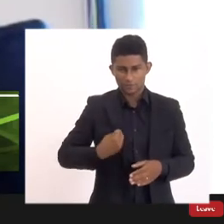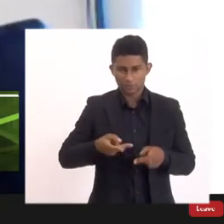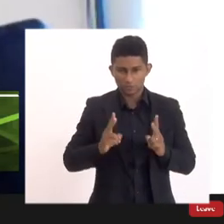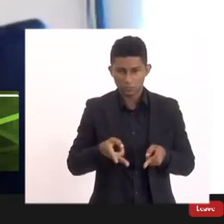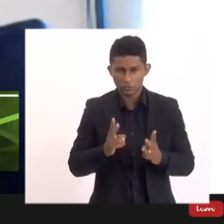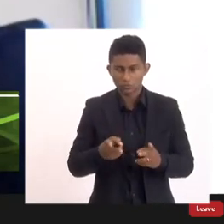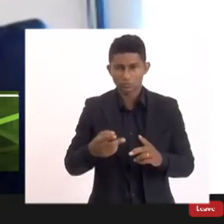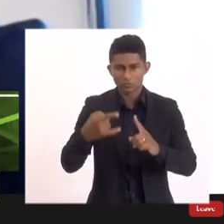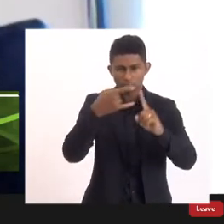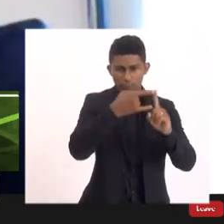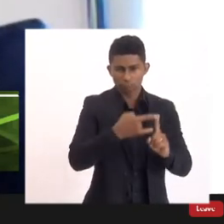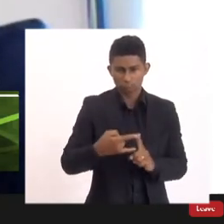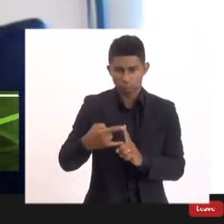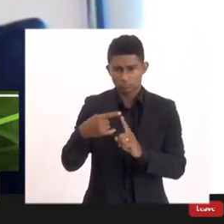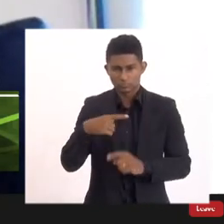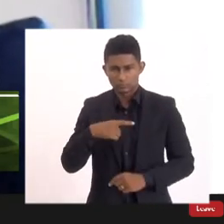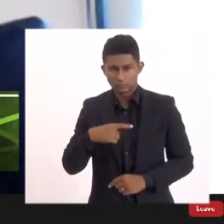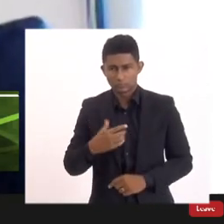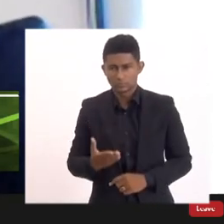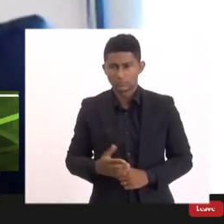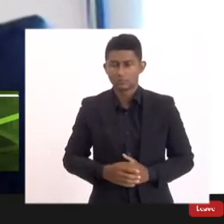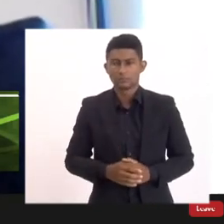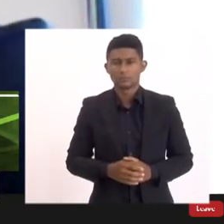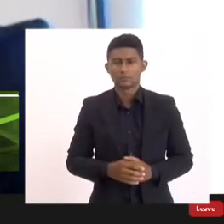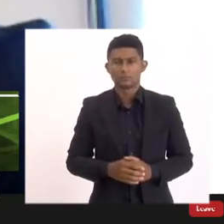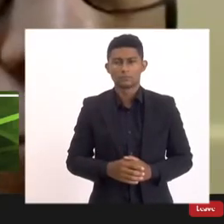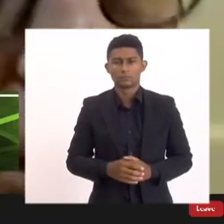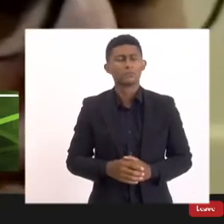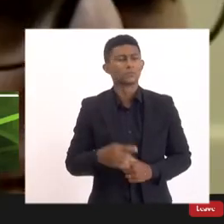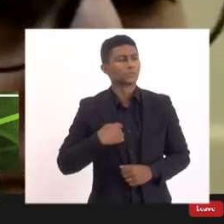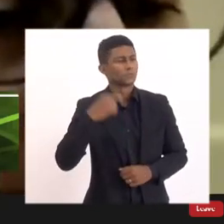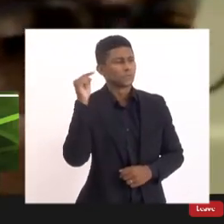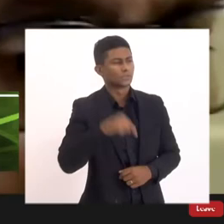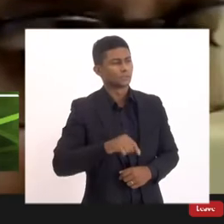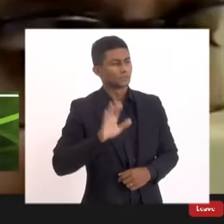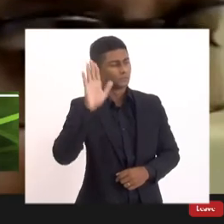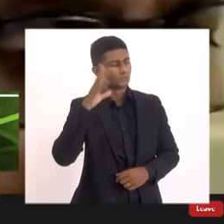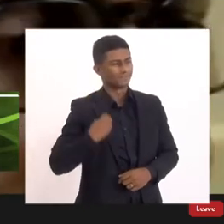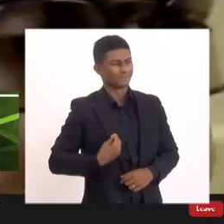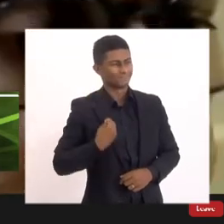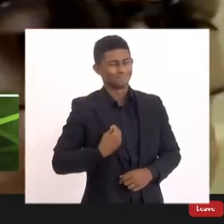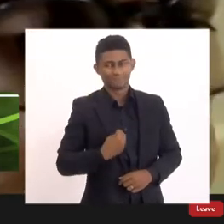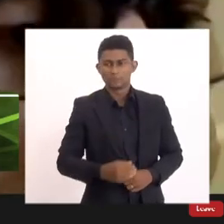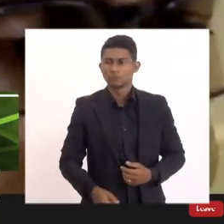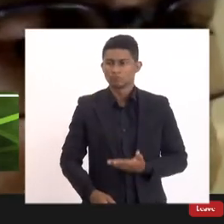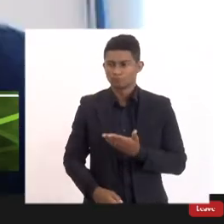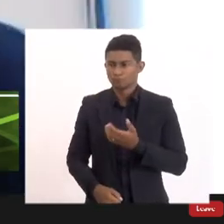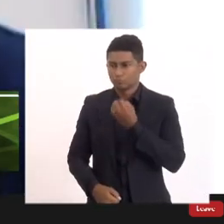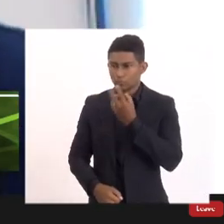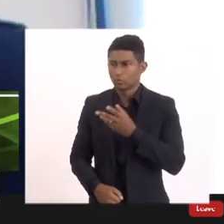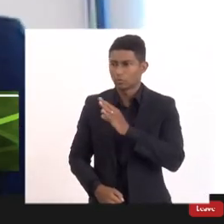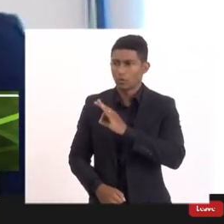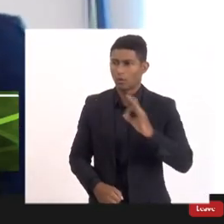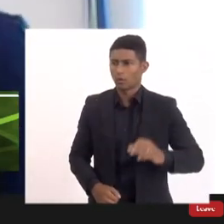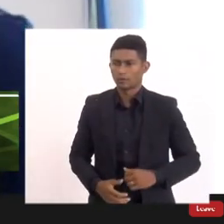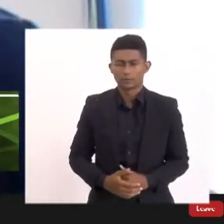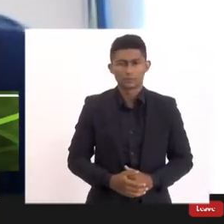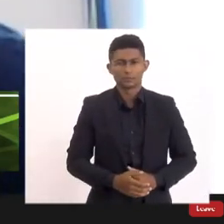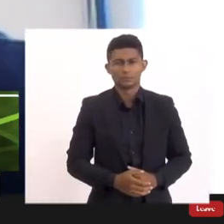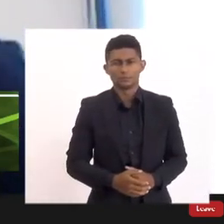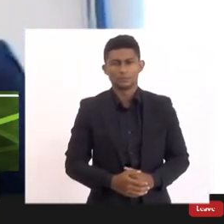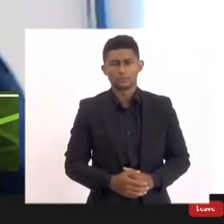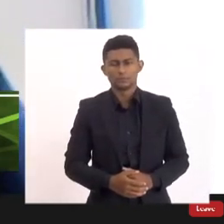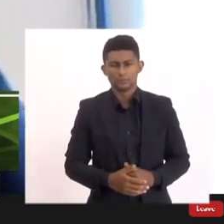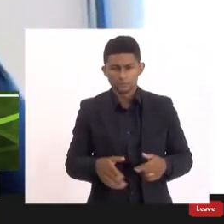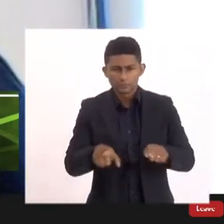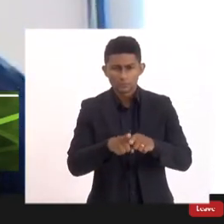Mário Sérgio. Está aqui. Ah, ótimo, doutor Mário Sérgio, né? Que equipe